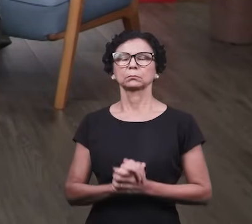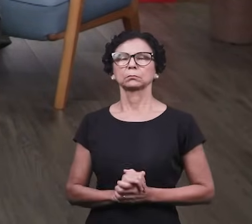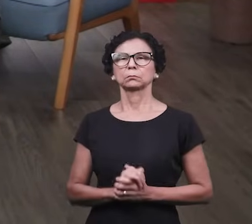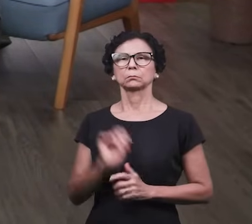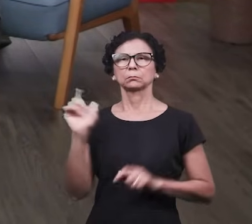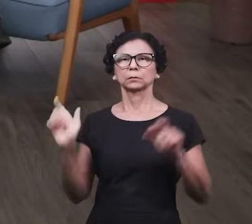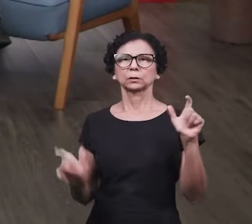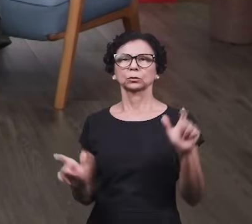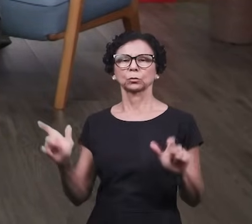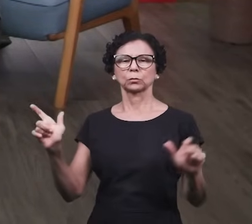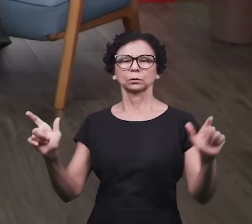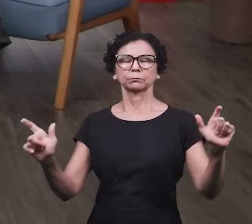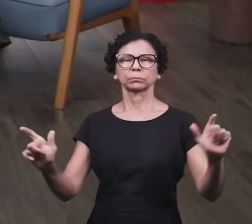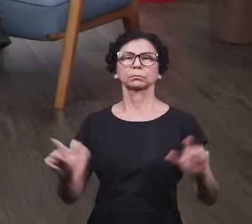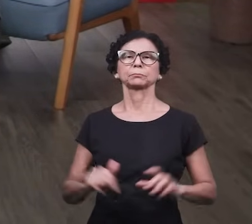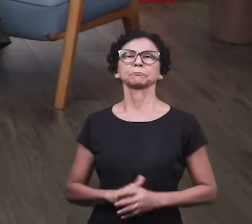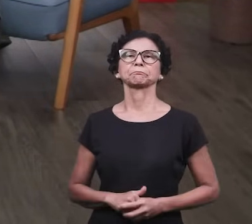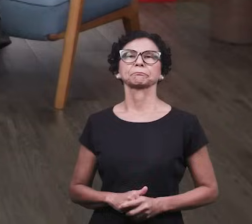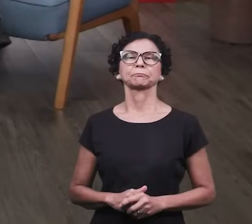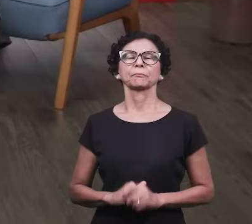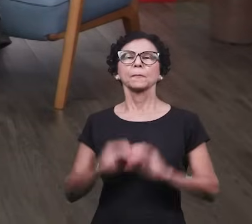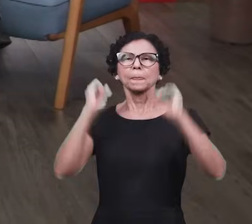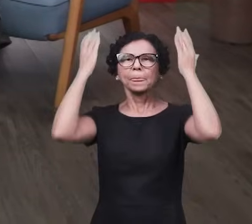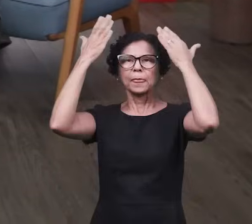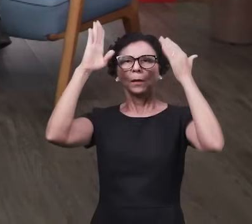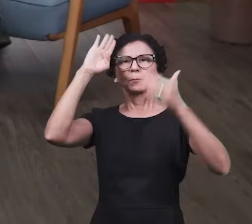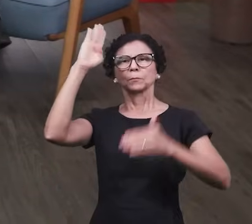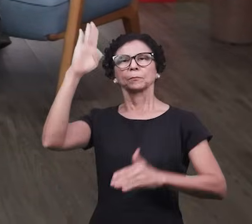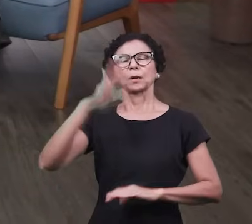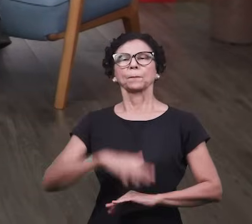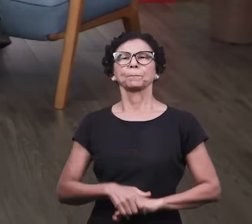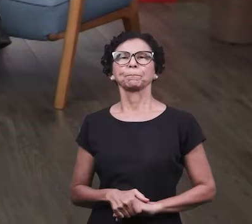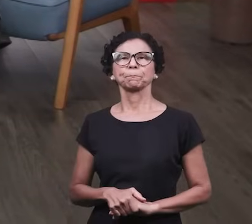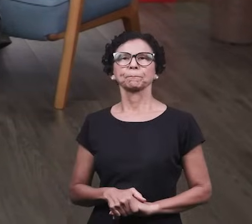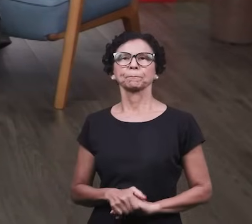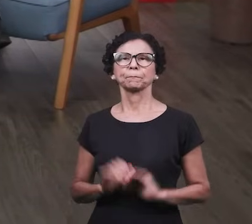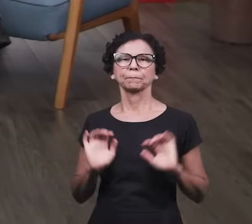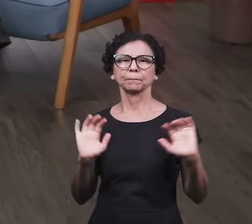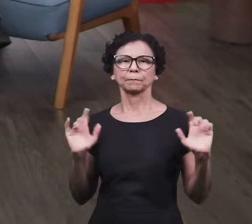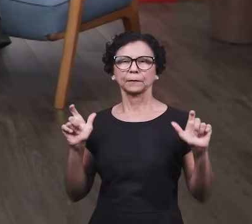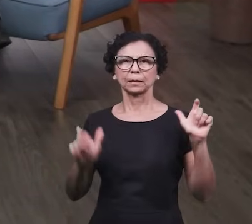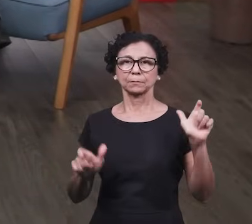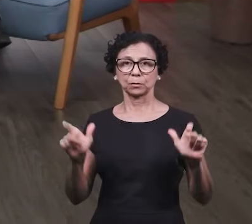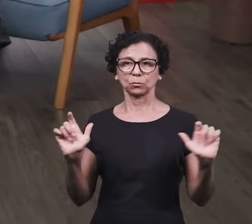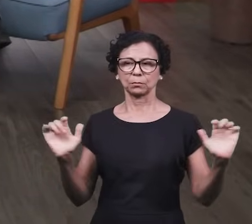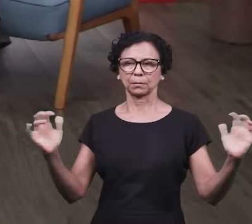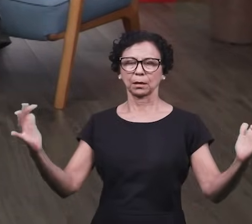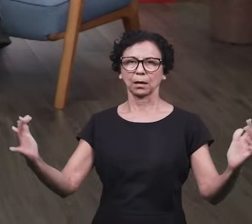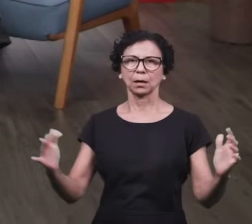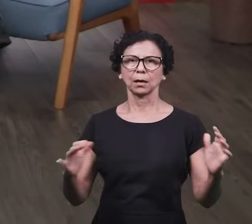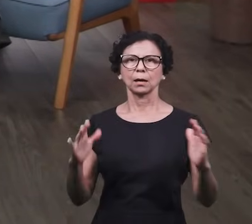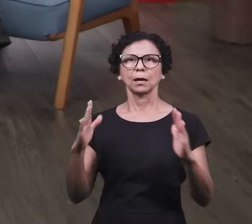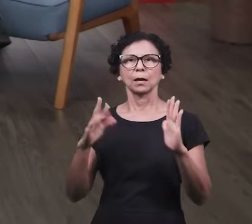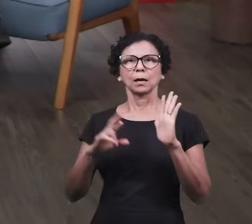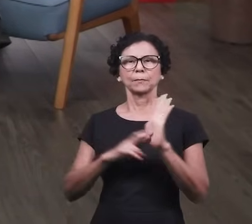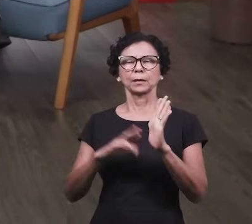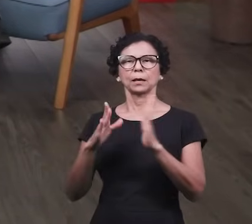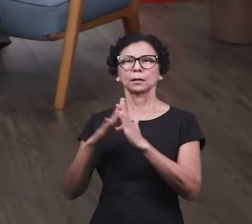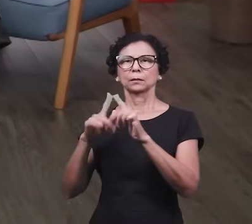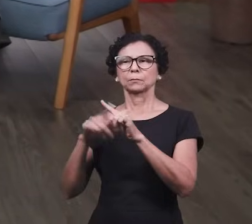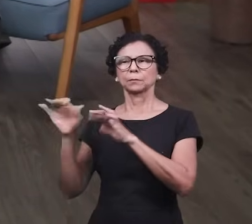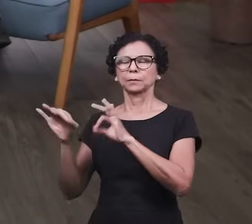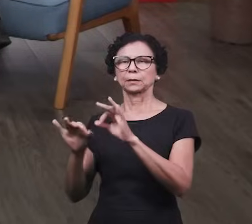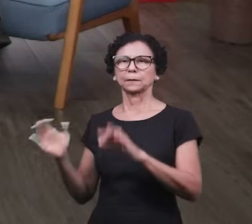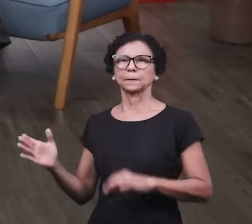o rei. O lugar central é dele. Glória Por isso a a Jesus. igreja preparada. Então vamos ler um texto no Novo Testamento, no